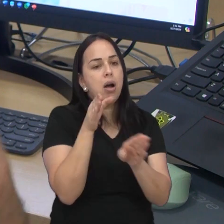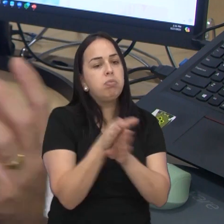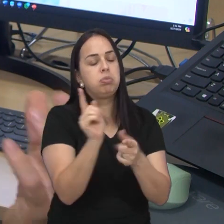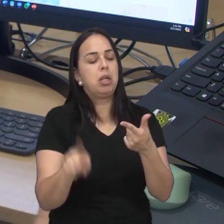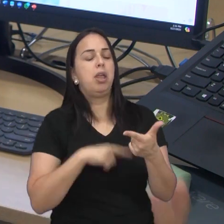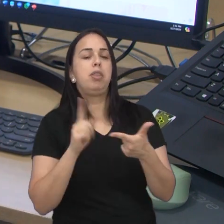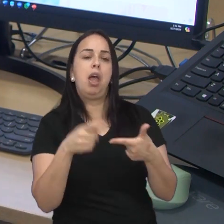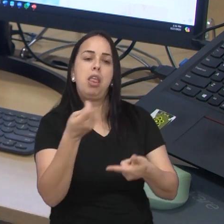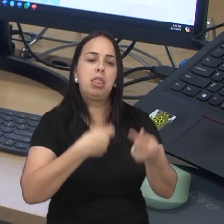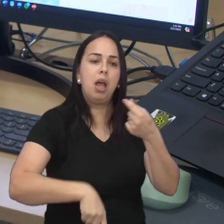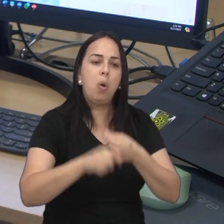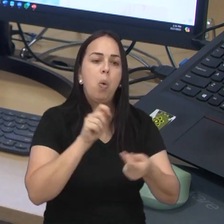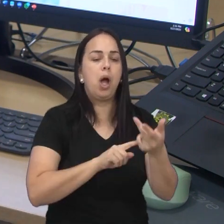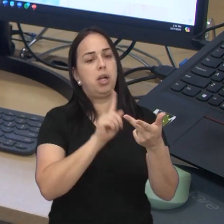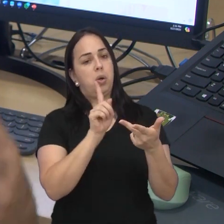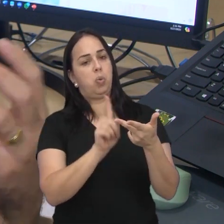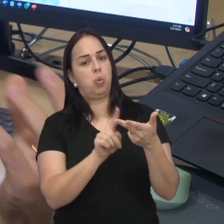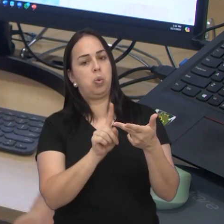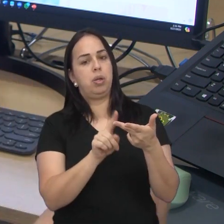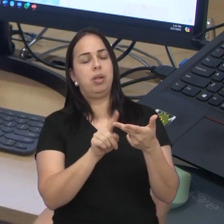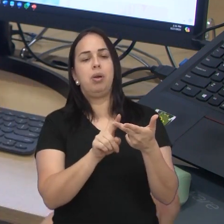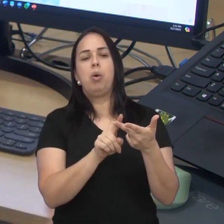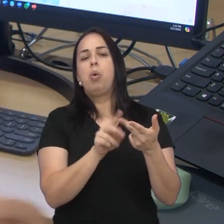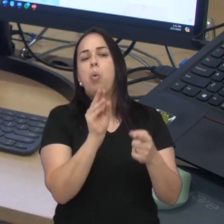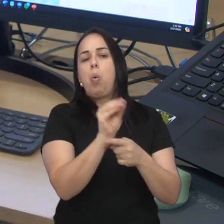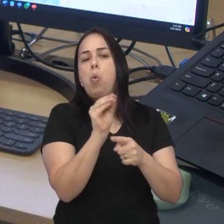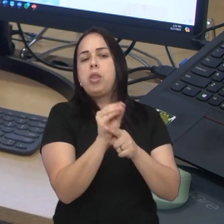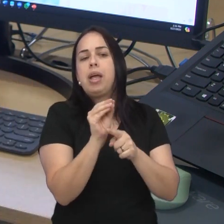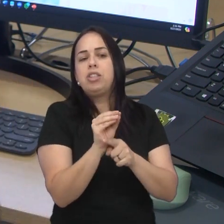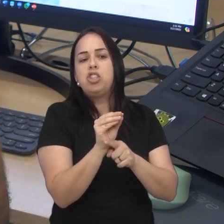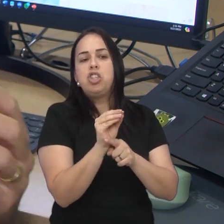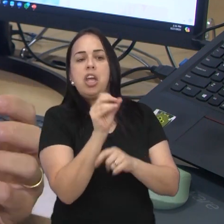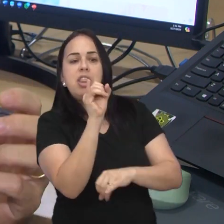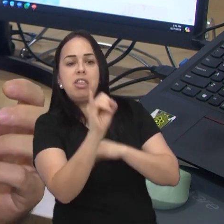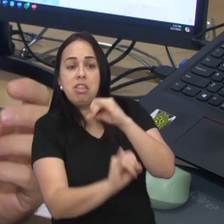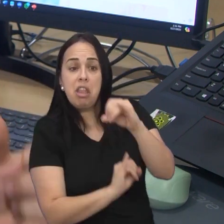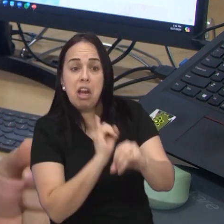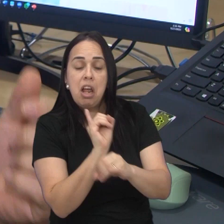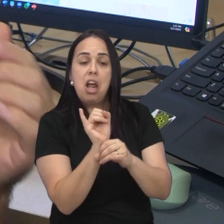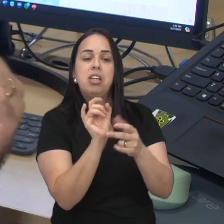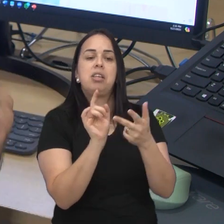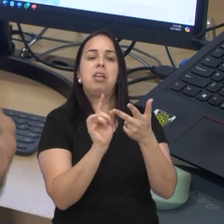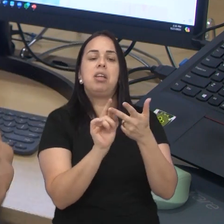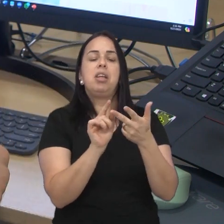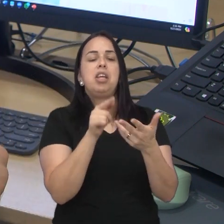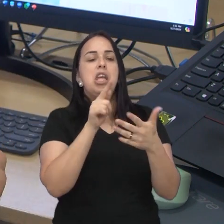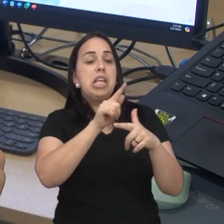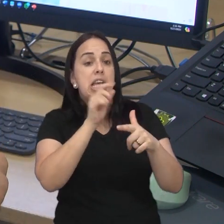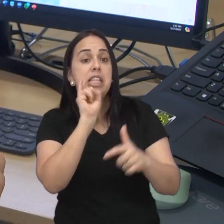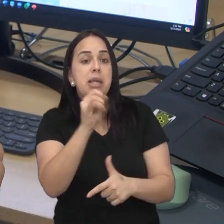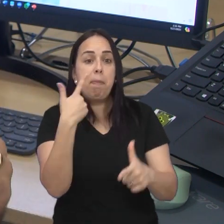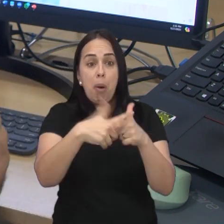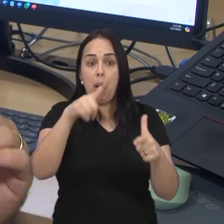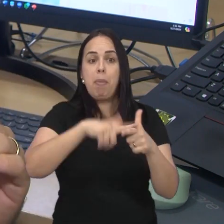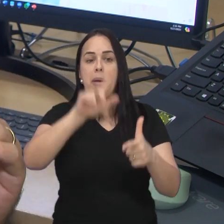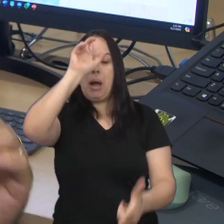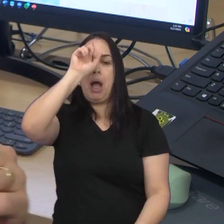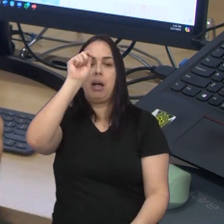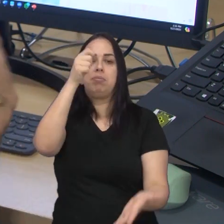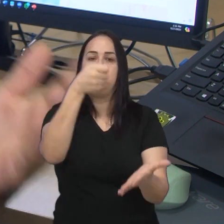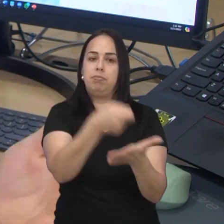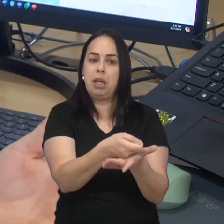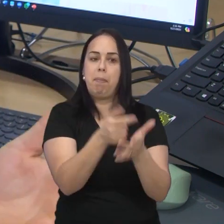assessoria, de negócio, cuidando de equipamento, licenças, trazendo soluções para a empresa também para que